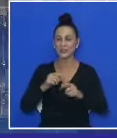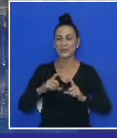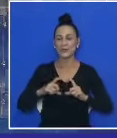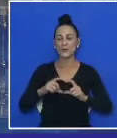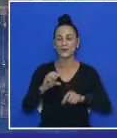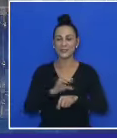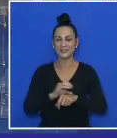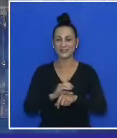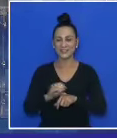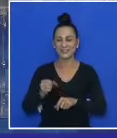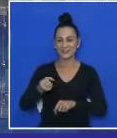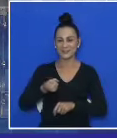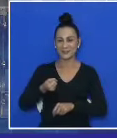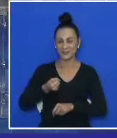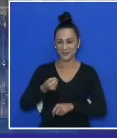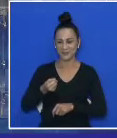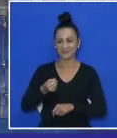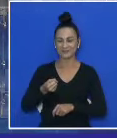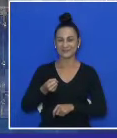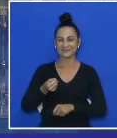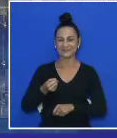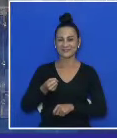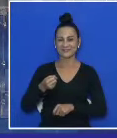Bola cinza, número